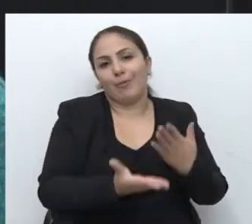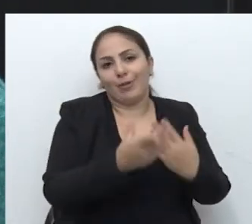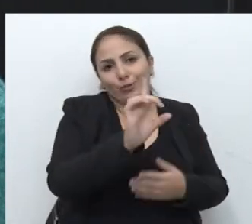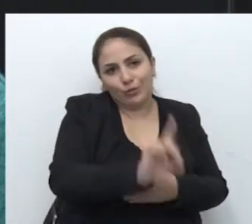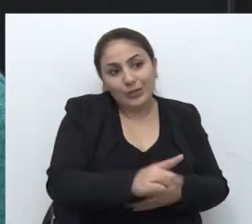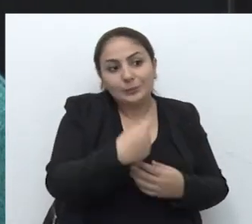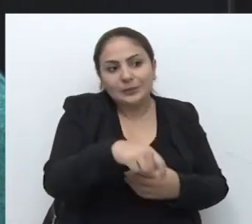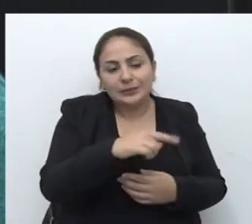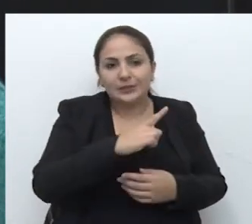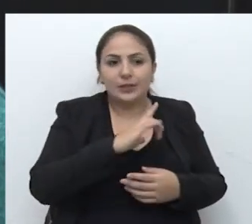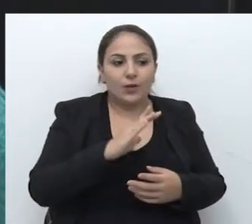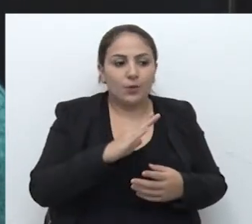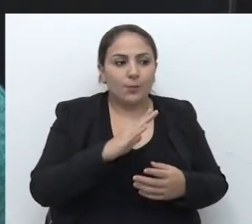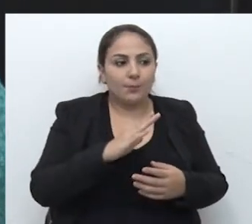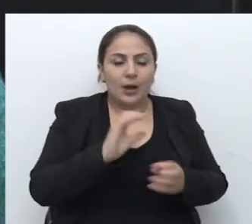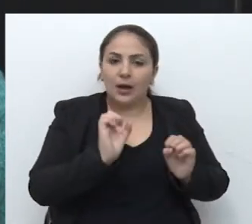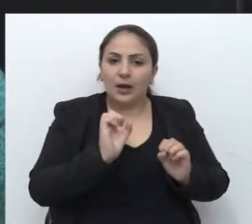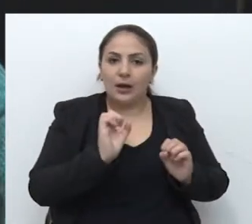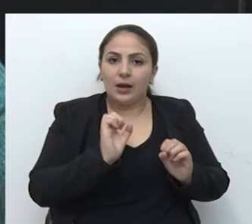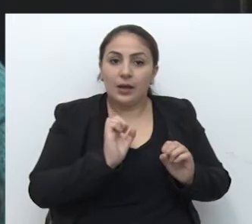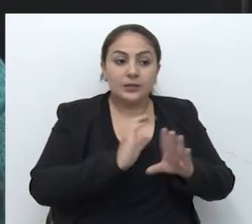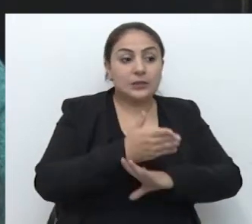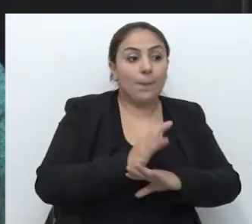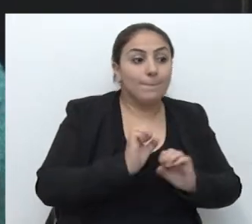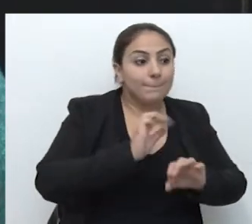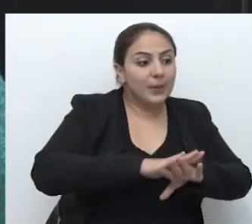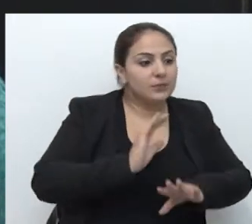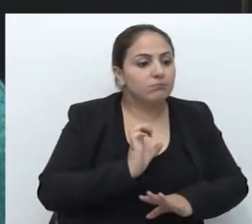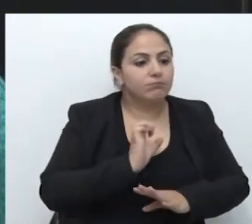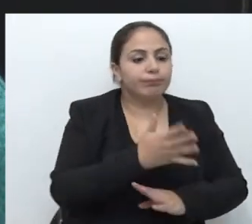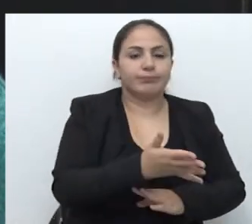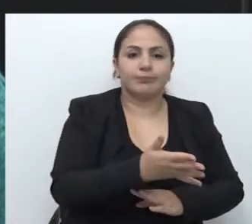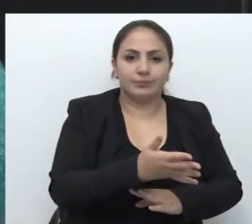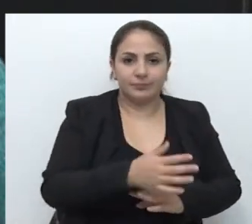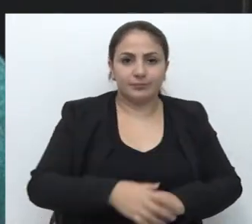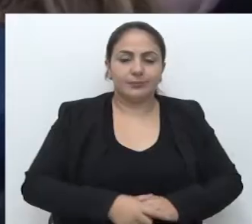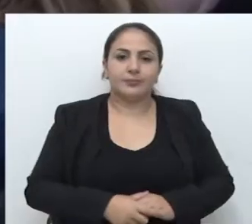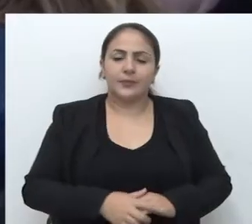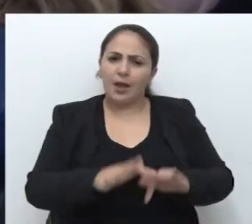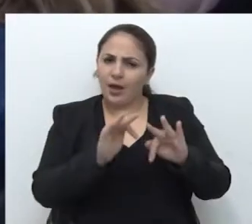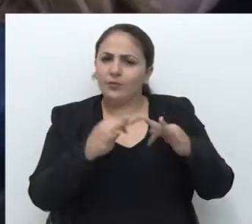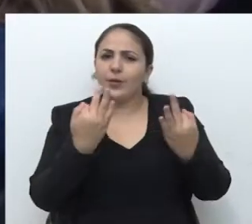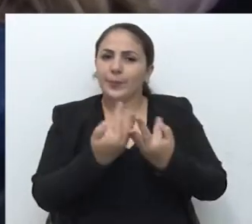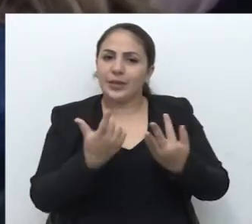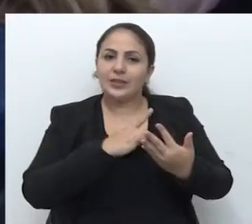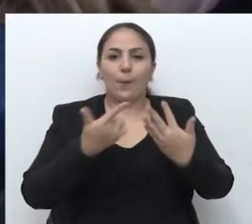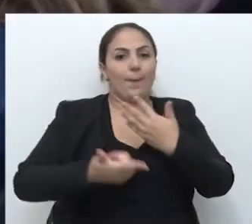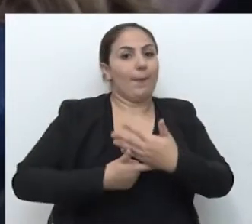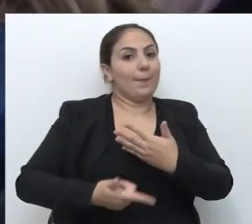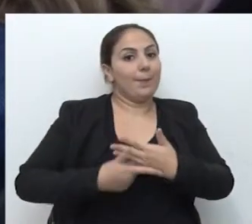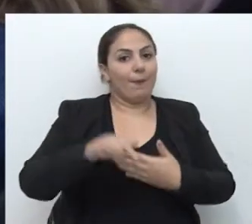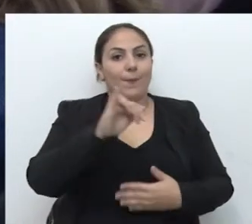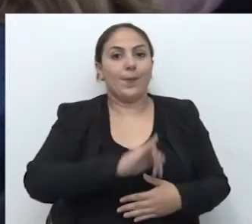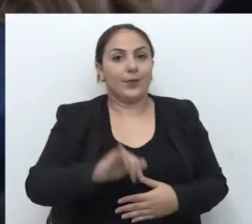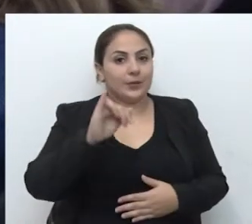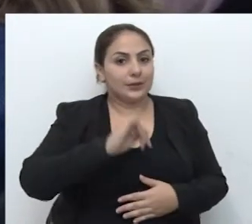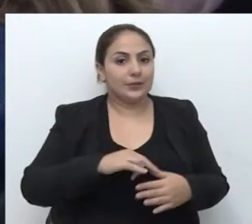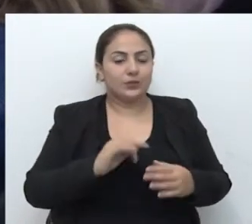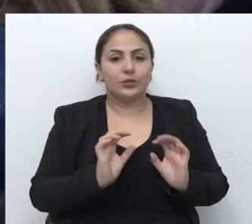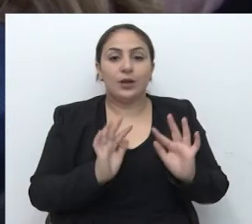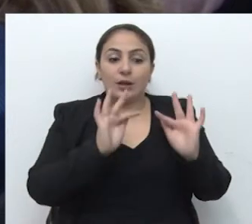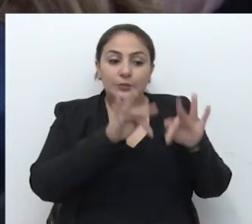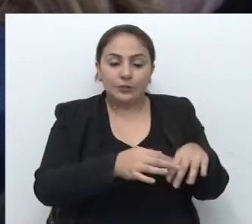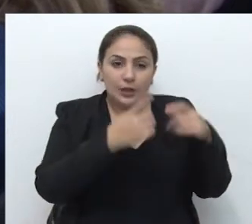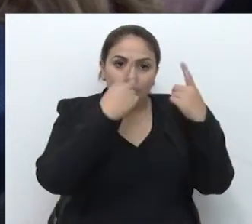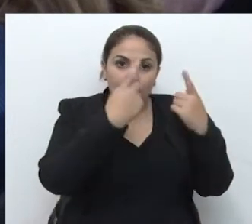de direitos e que precisa de uma intervenção mais especializada nas questões que se apresentam. E a família tem um papel muito